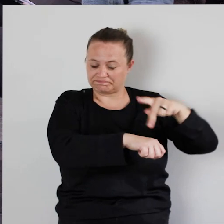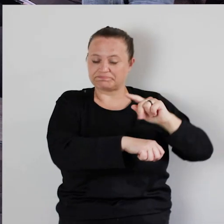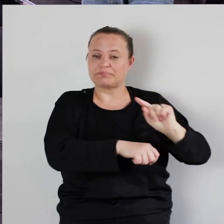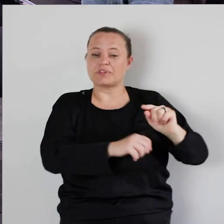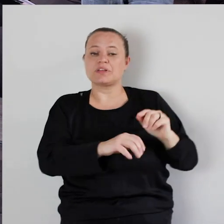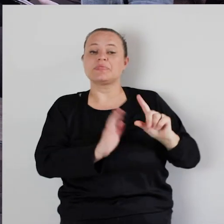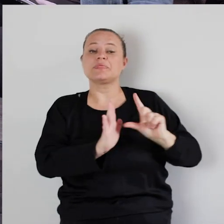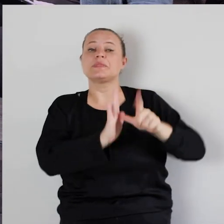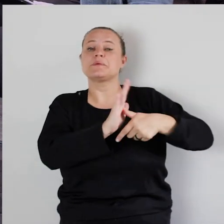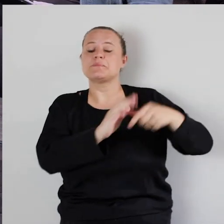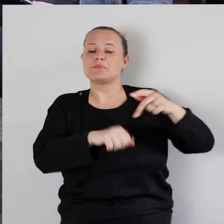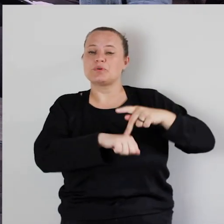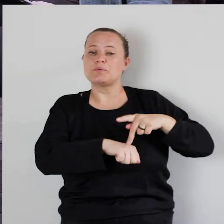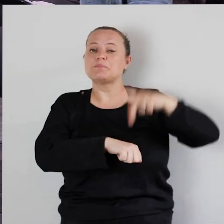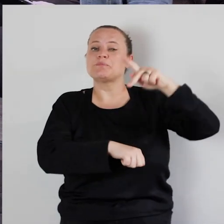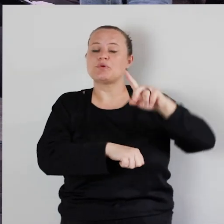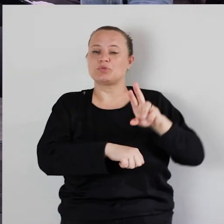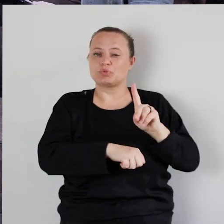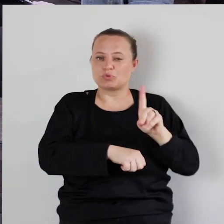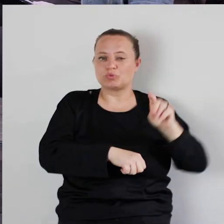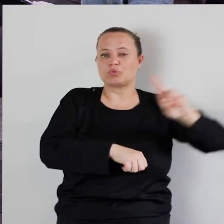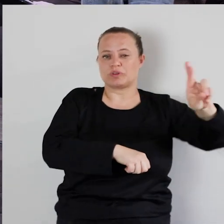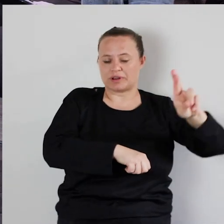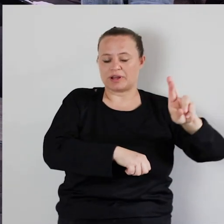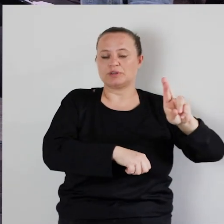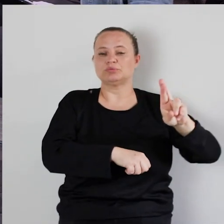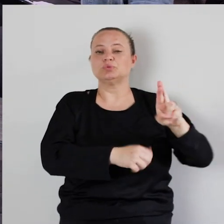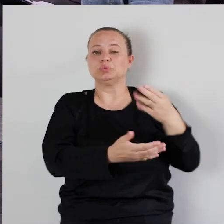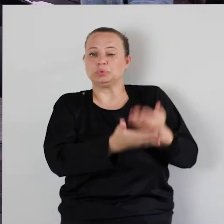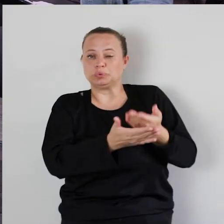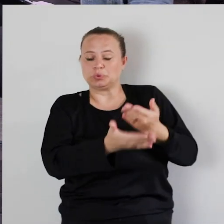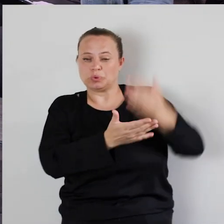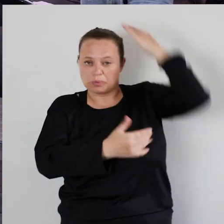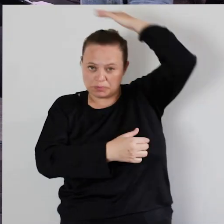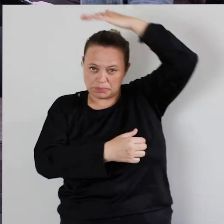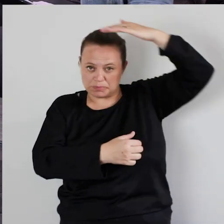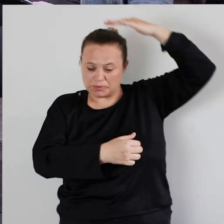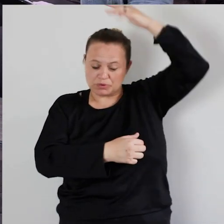Udelar, no Uruguai. Na sequência, fez um pós-doutorado no México,